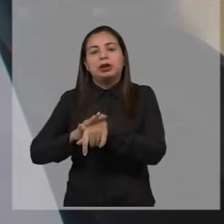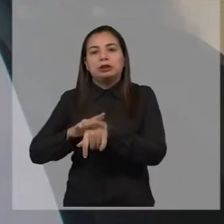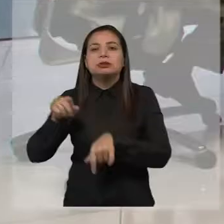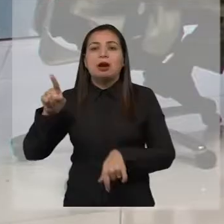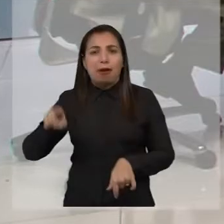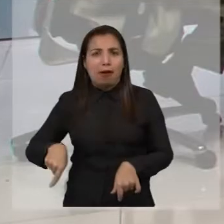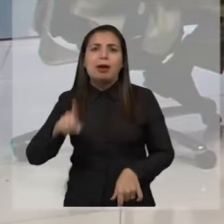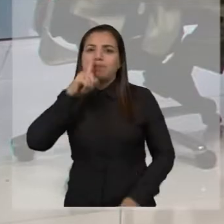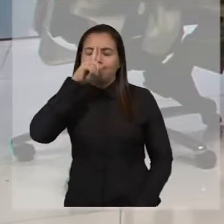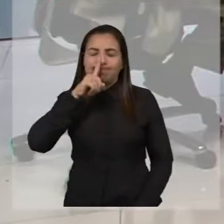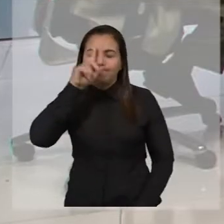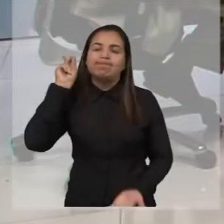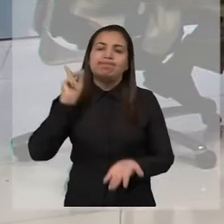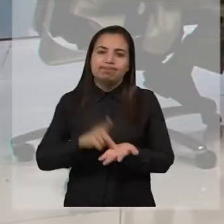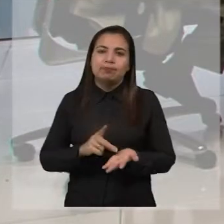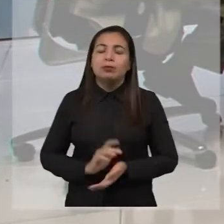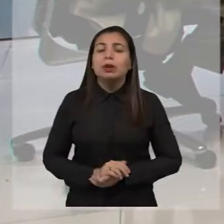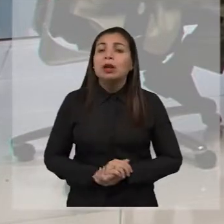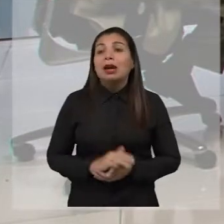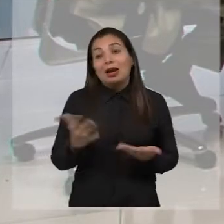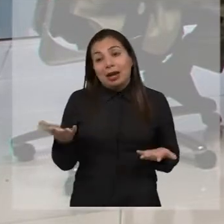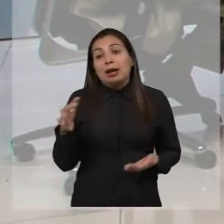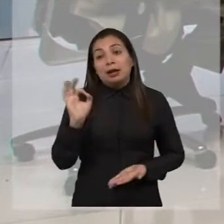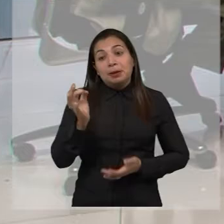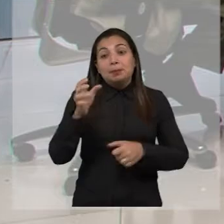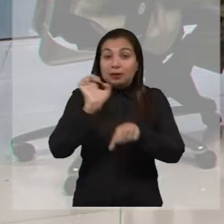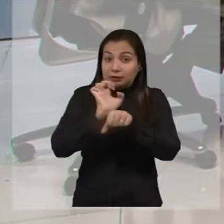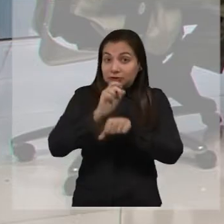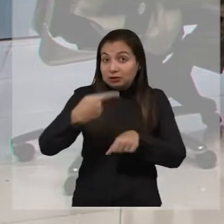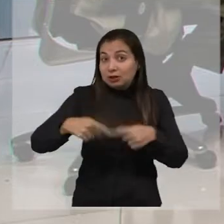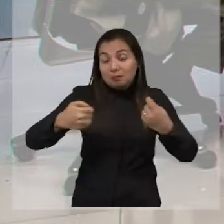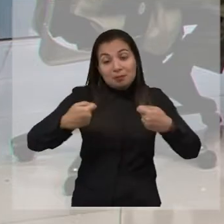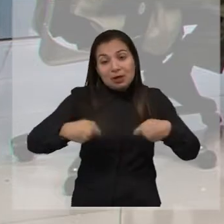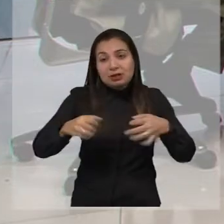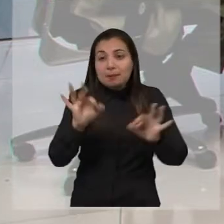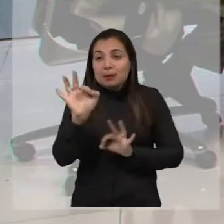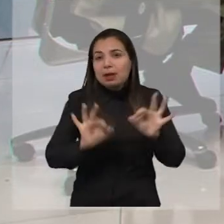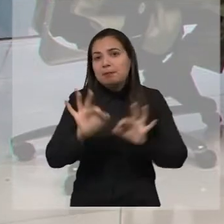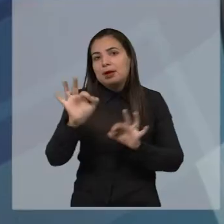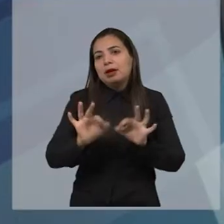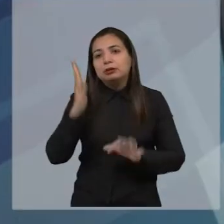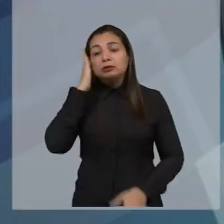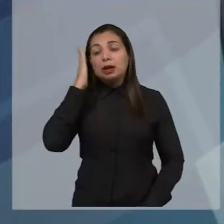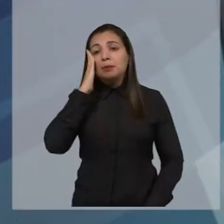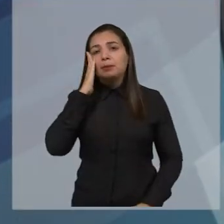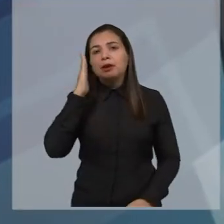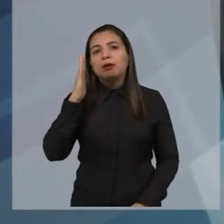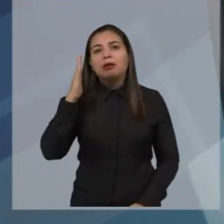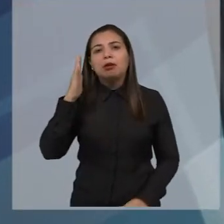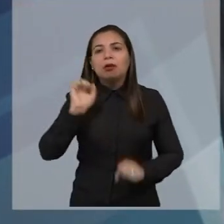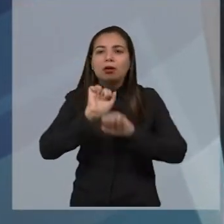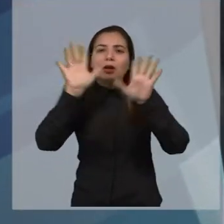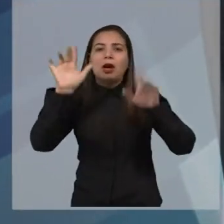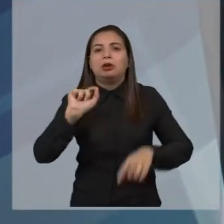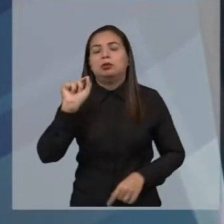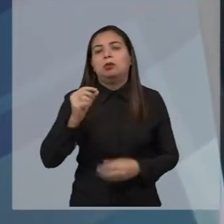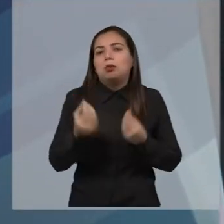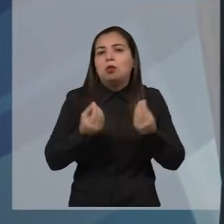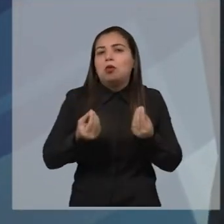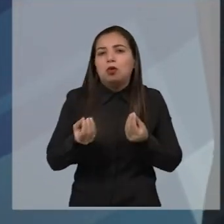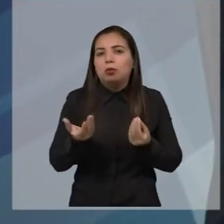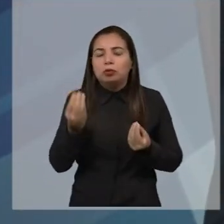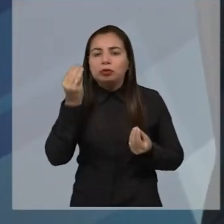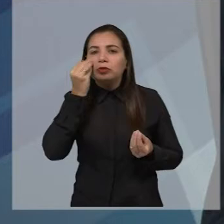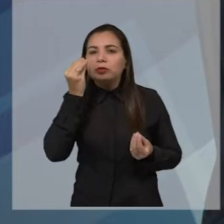aí o Estado tem que estar preparado para isso. Tem lá. Eu estava tentando aqui me lembrar dos nossos clássicos, o Durkheim. O